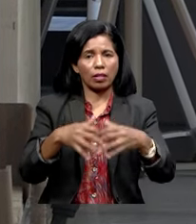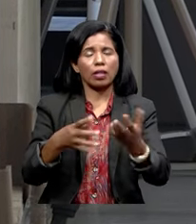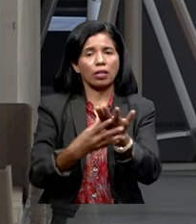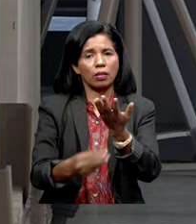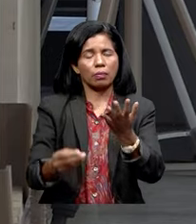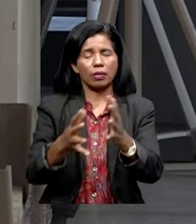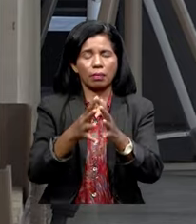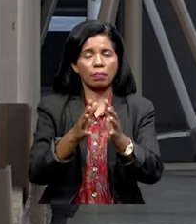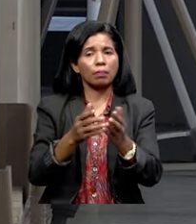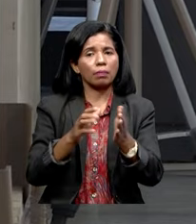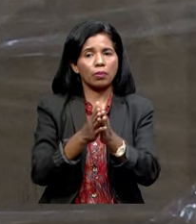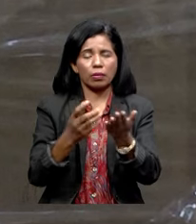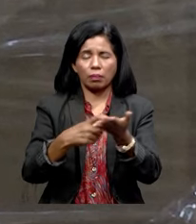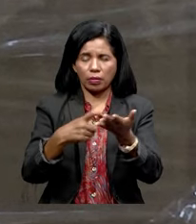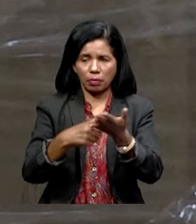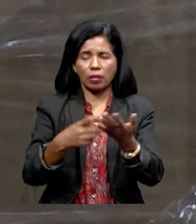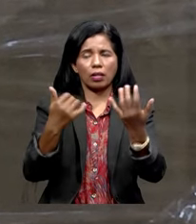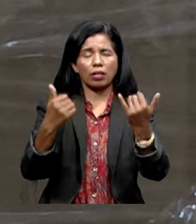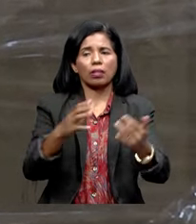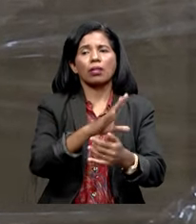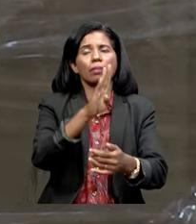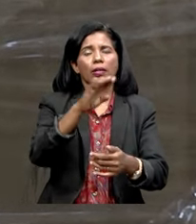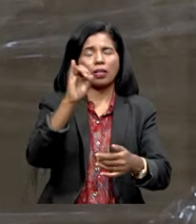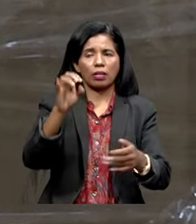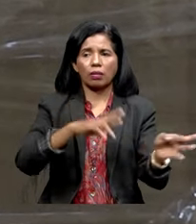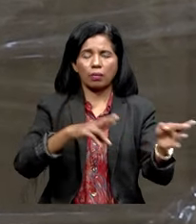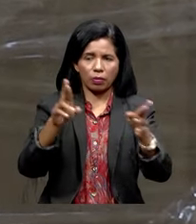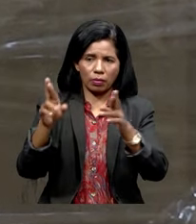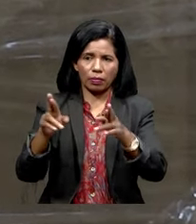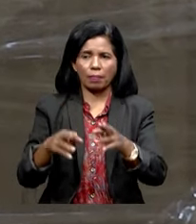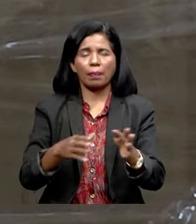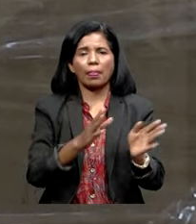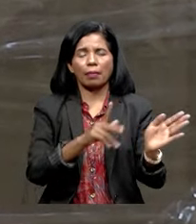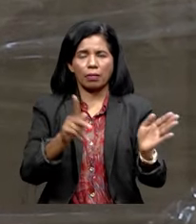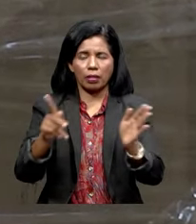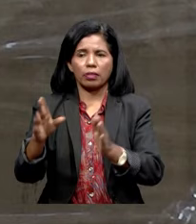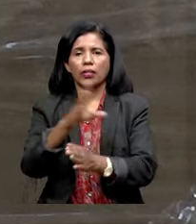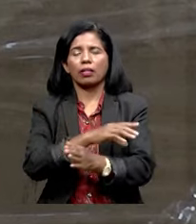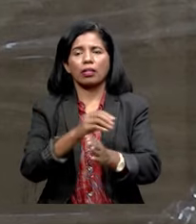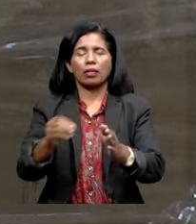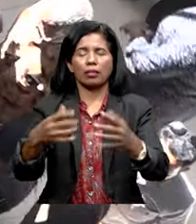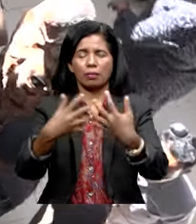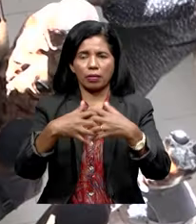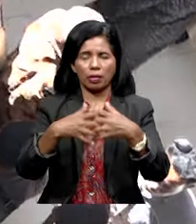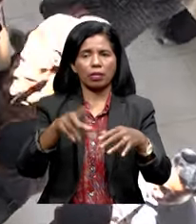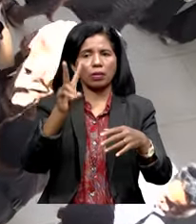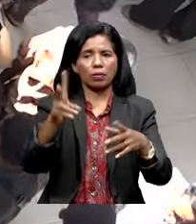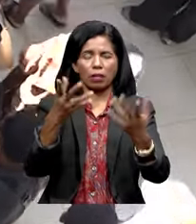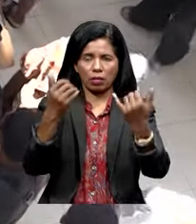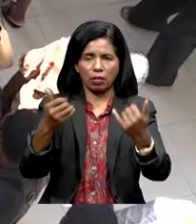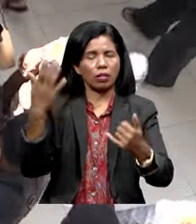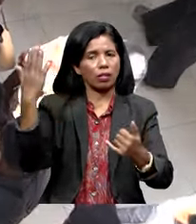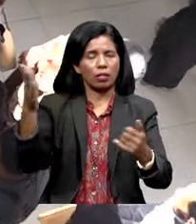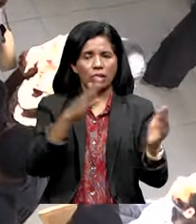Agostinho Mos informa da Daune Blanco BI Mos prontona. Tuir plano o estabelecimento máquina rua nebe Magdadaune e a